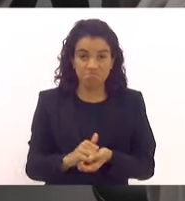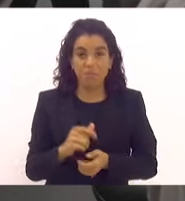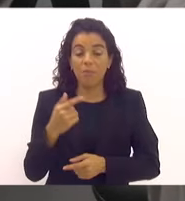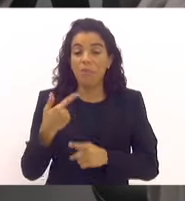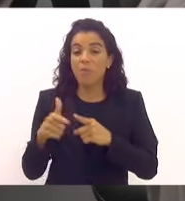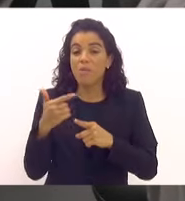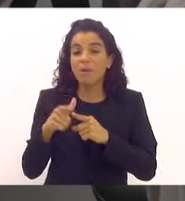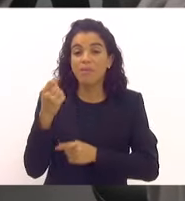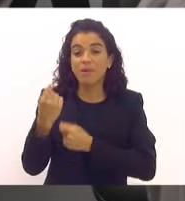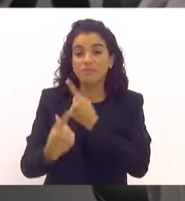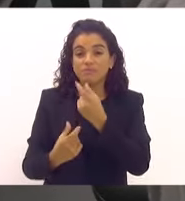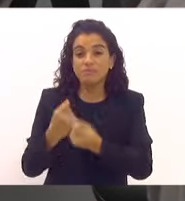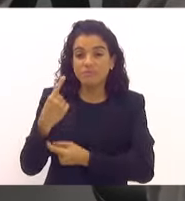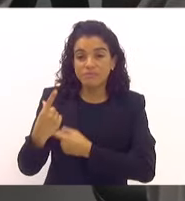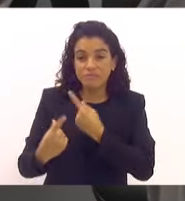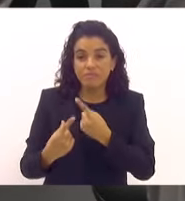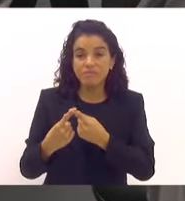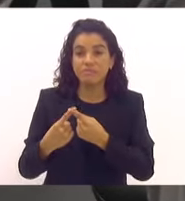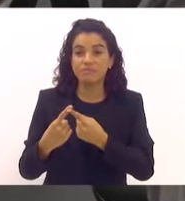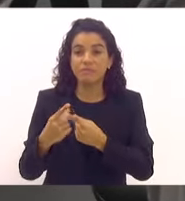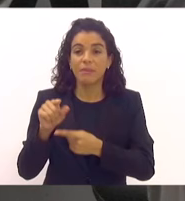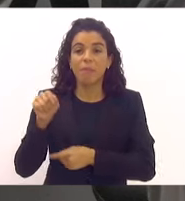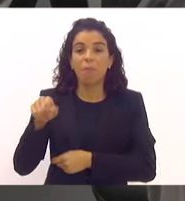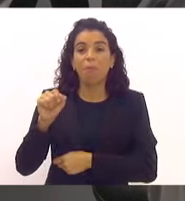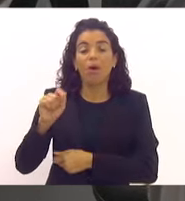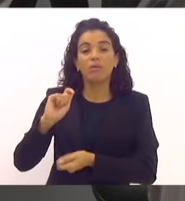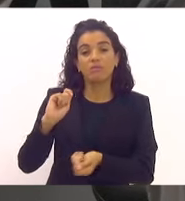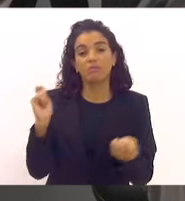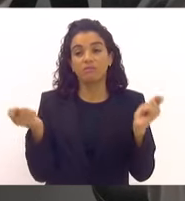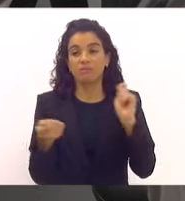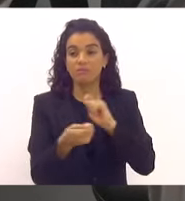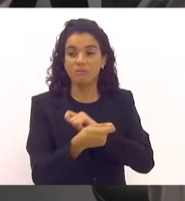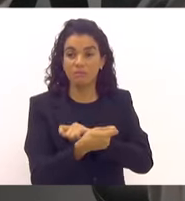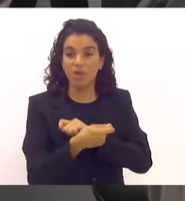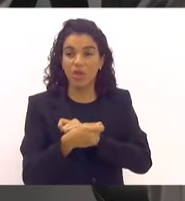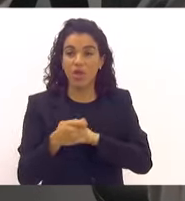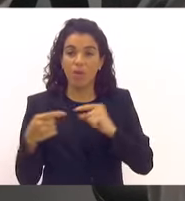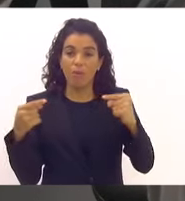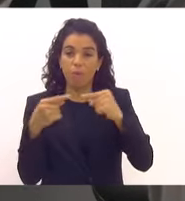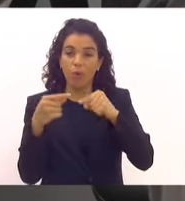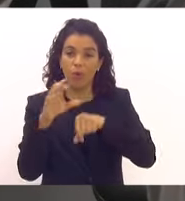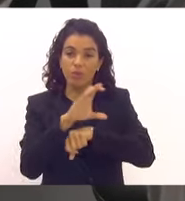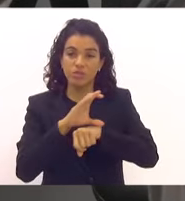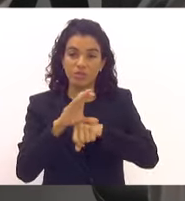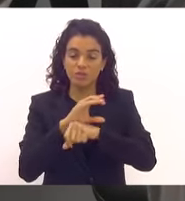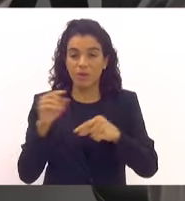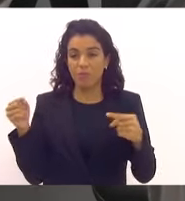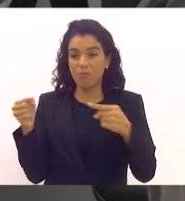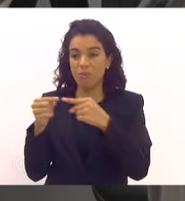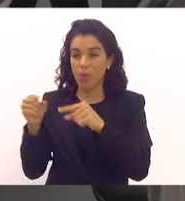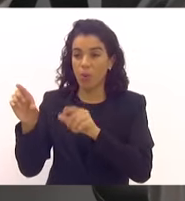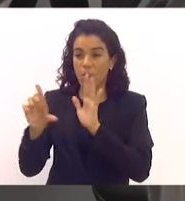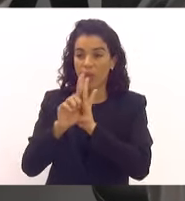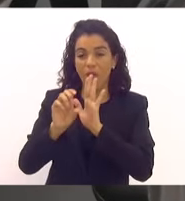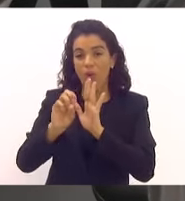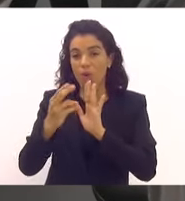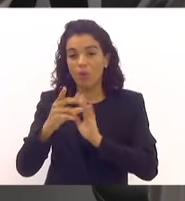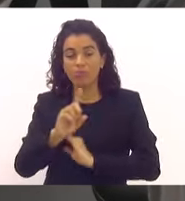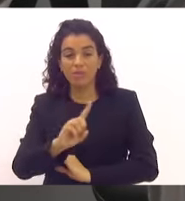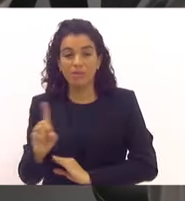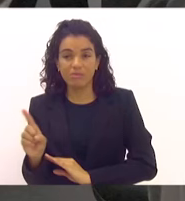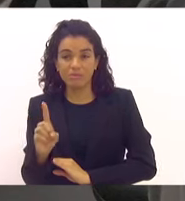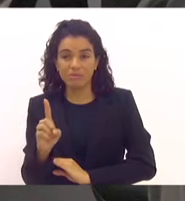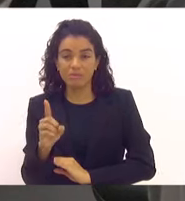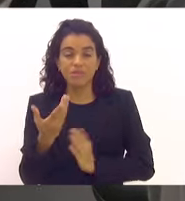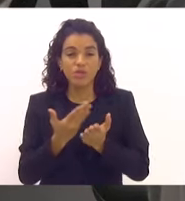a natureza da iniciativa legislativa pode fazer com que ela seja constitucional ou não, legal ou não. E aí, se a gente começa a